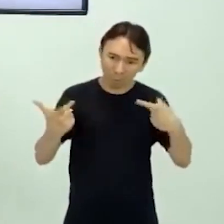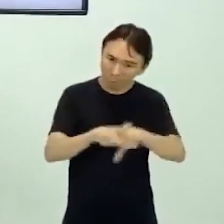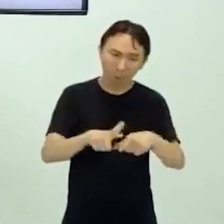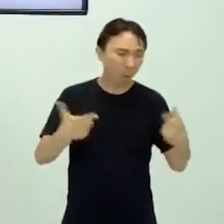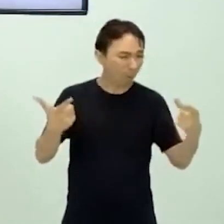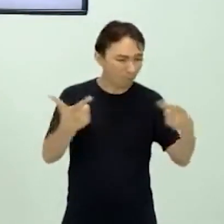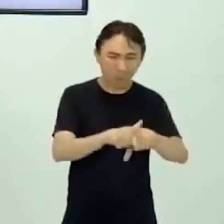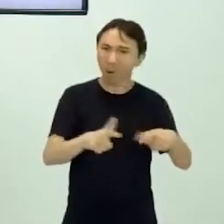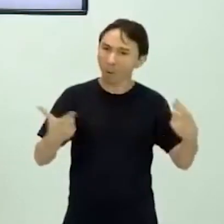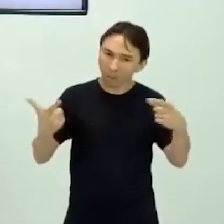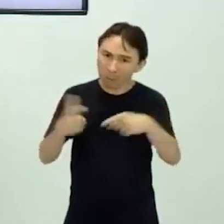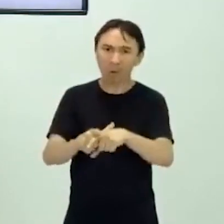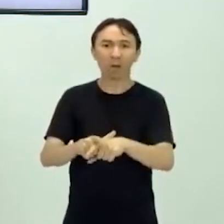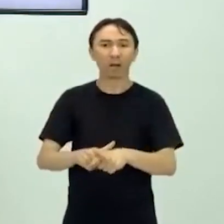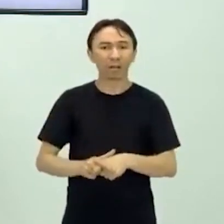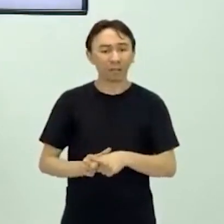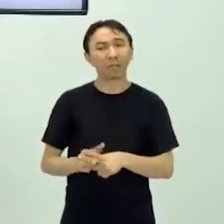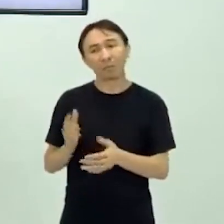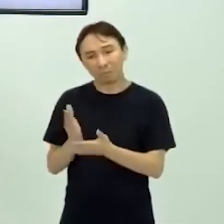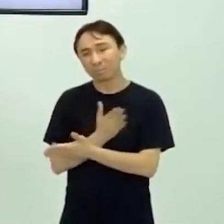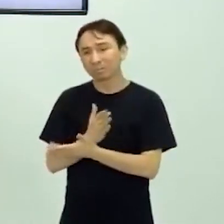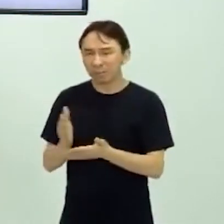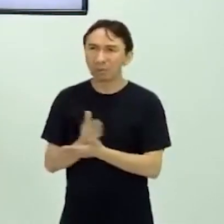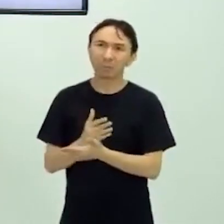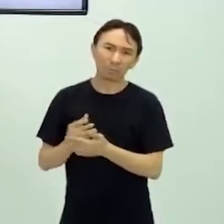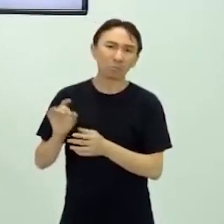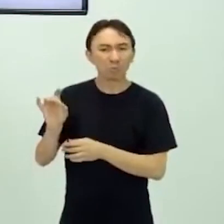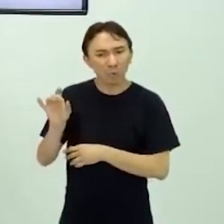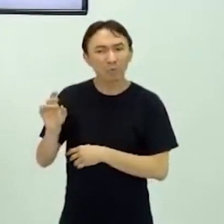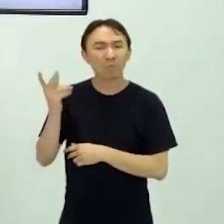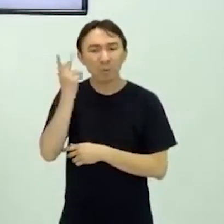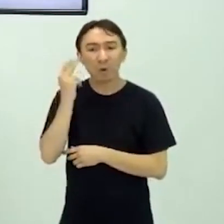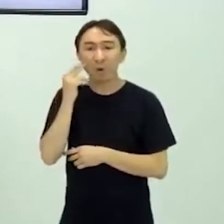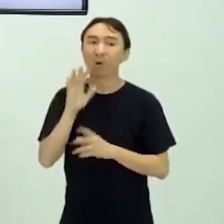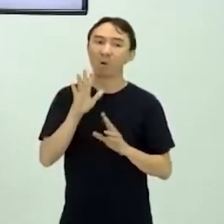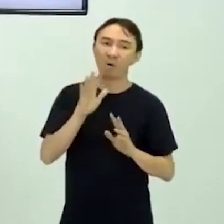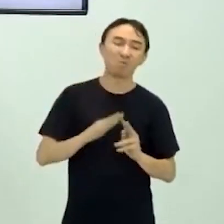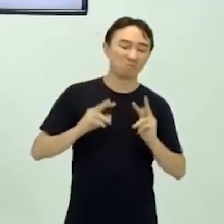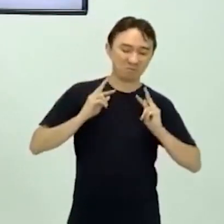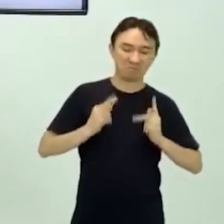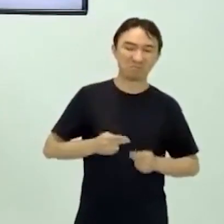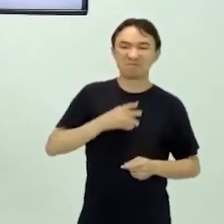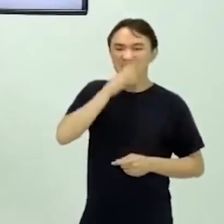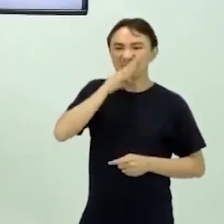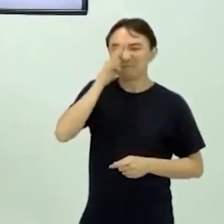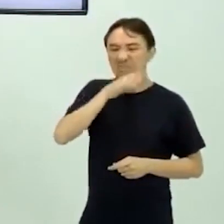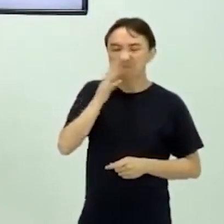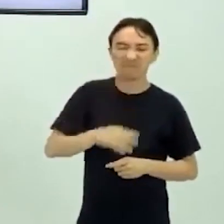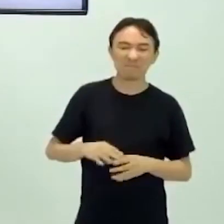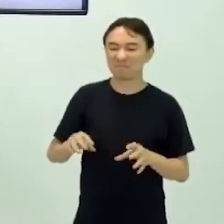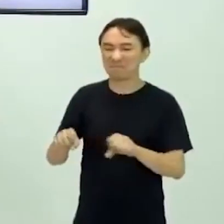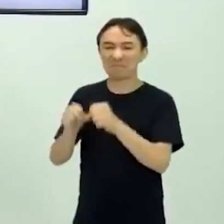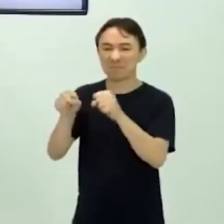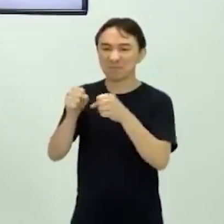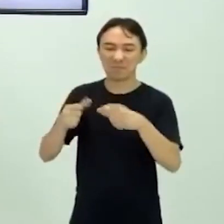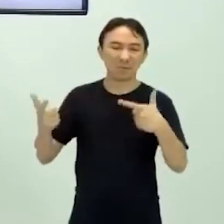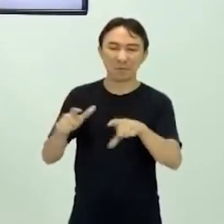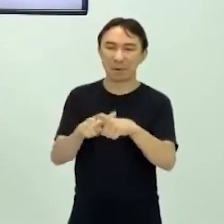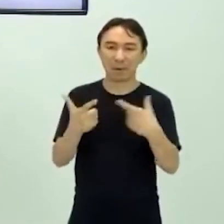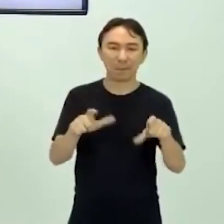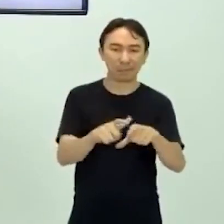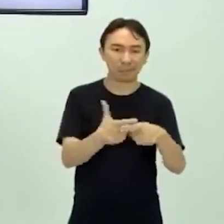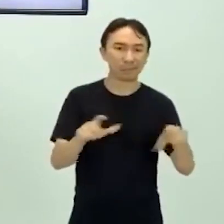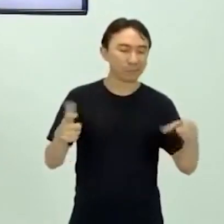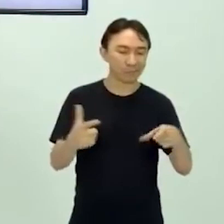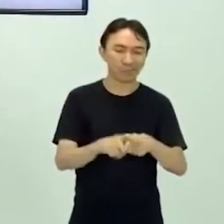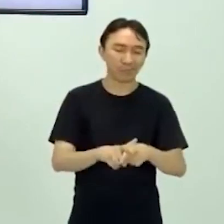processos naturais, ou por processos antrópicos, né, o que é mais agravante, e aí tentar, né, se manter, né, e voltar a essa